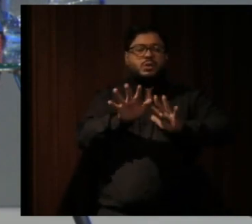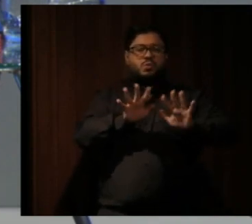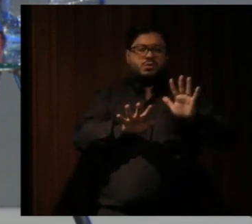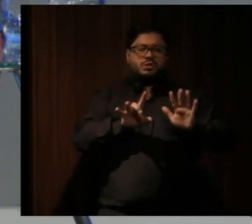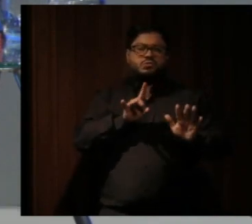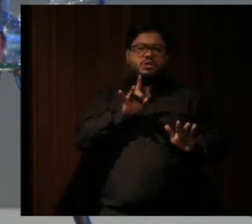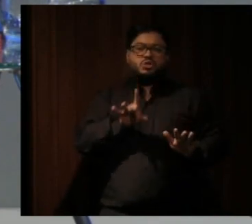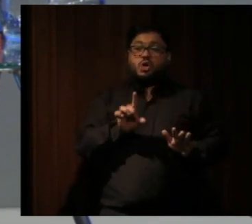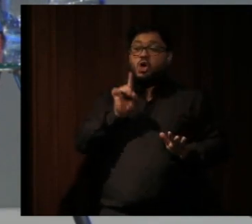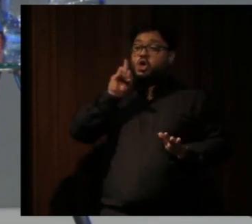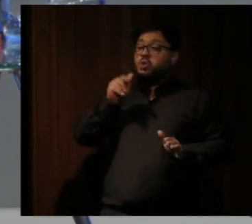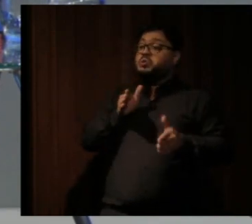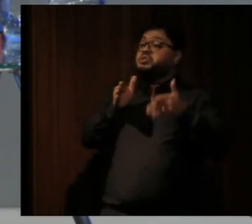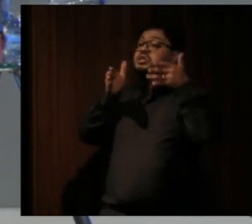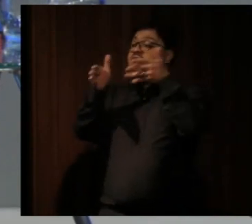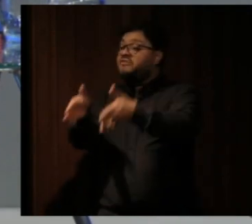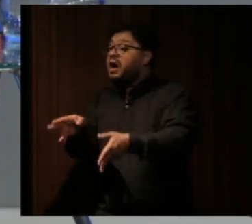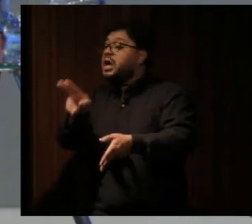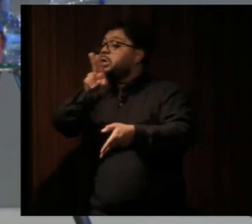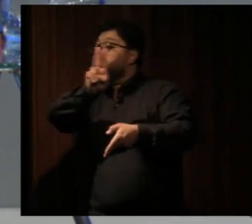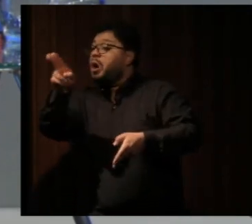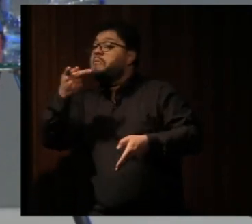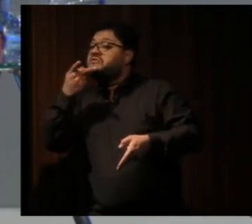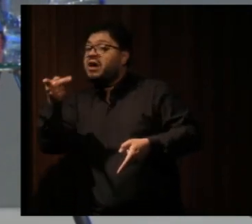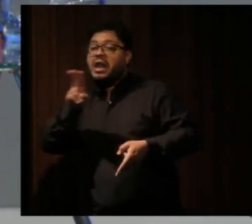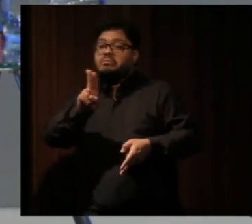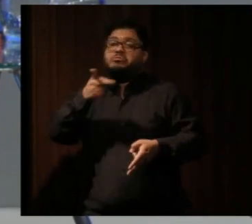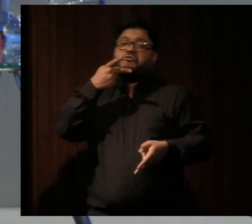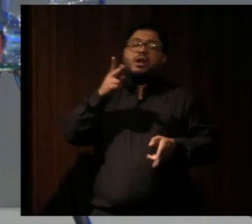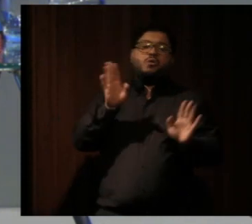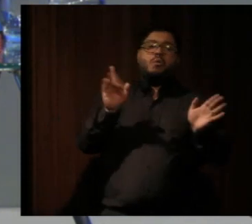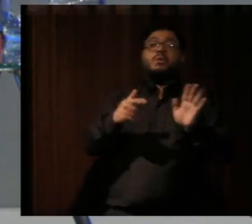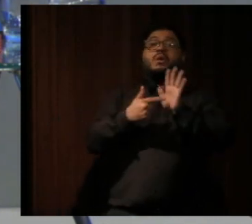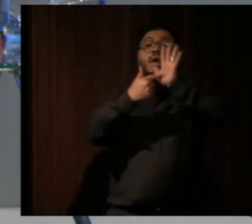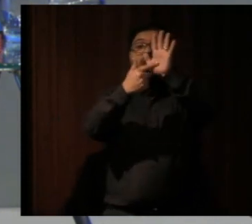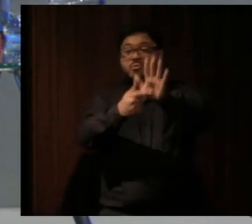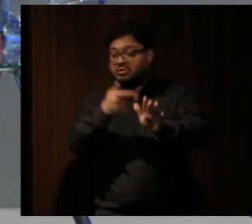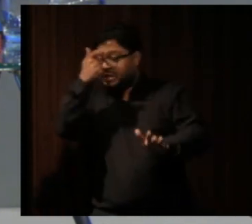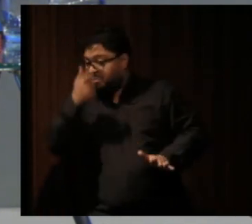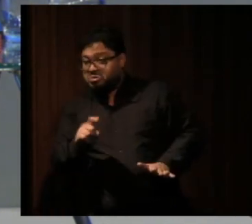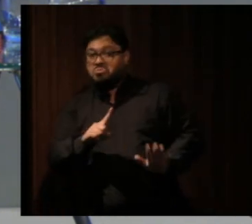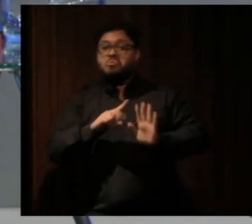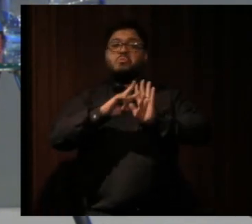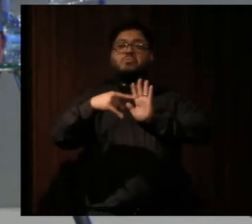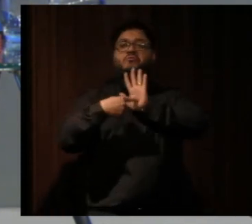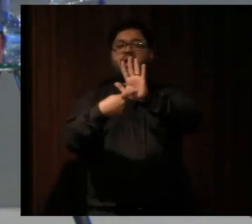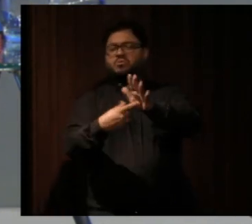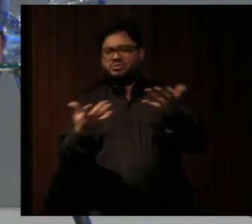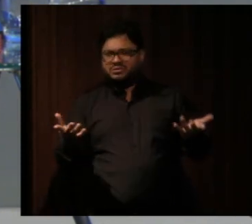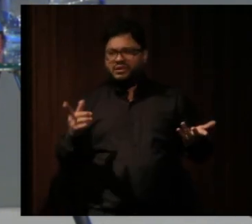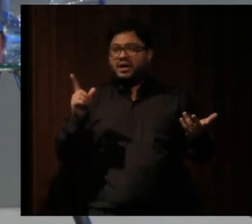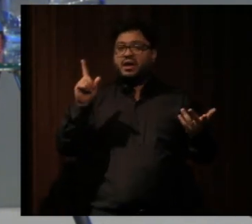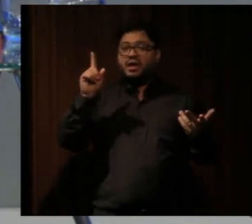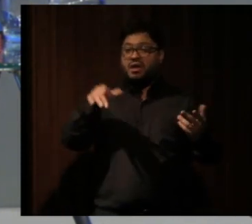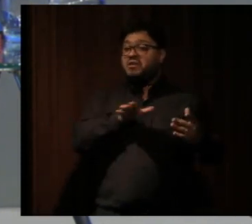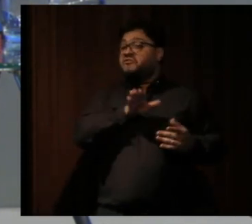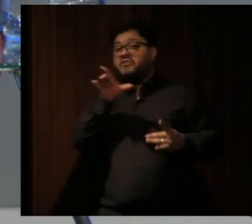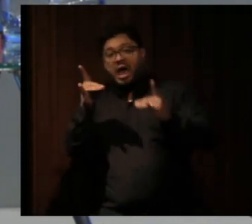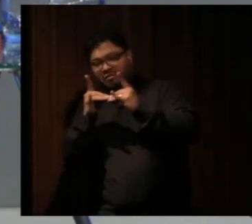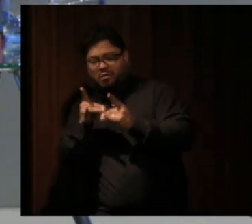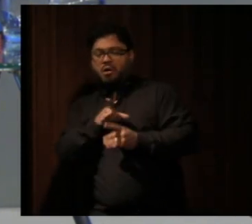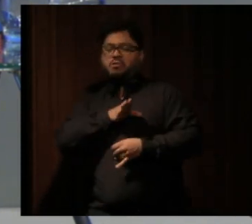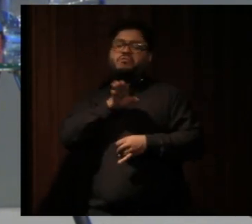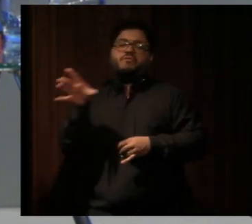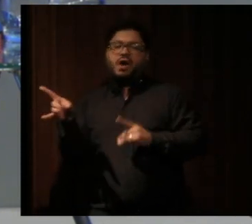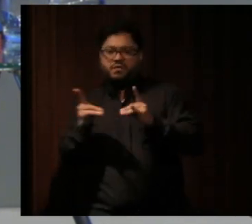somente no dia dar o nome ou não dar o nome é mostrar a vítima ou não mostrar é cobrir velório ou não cobrir